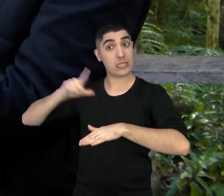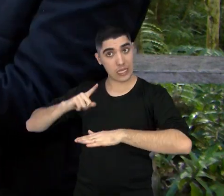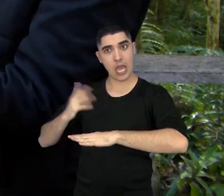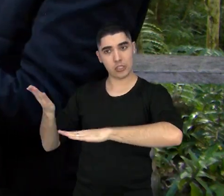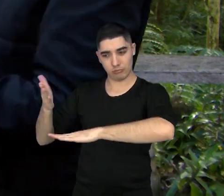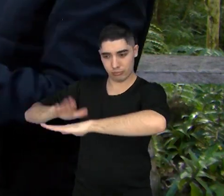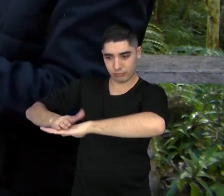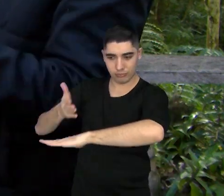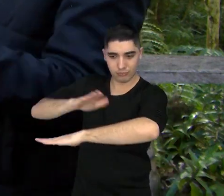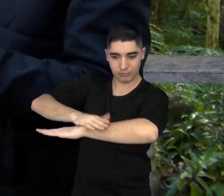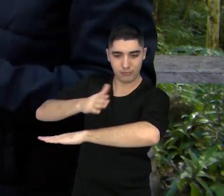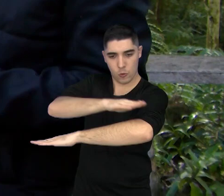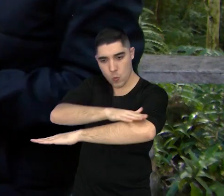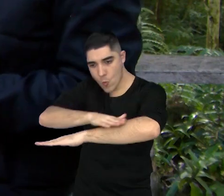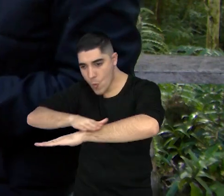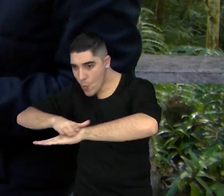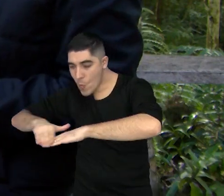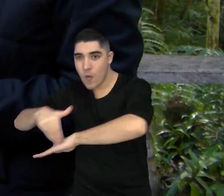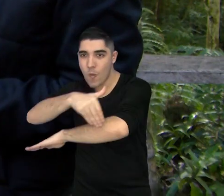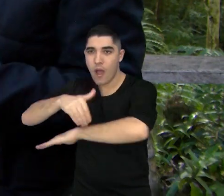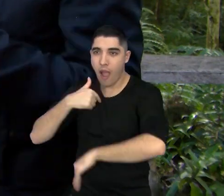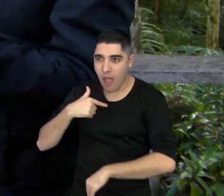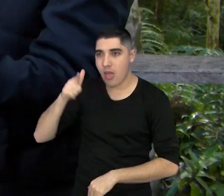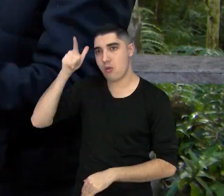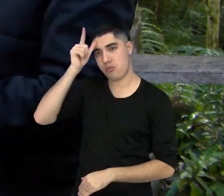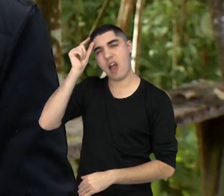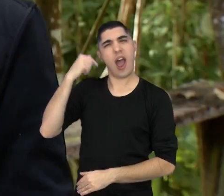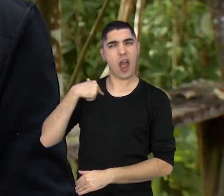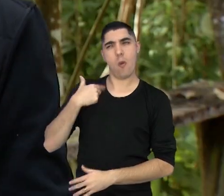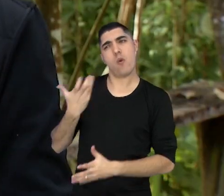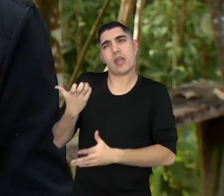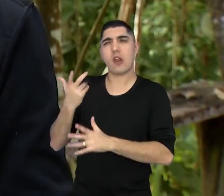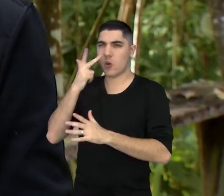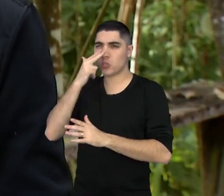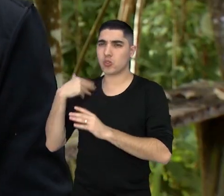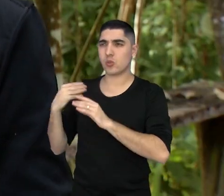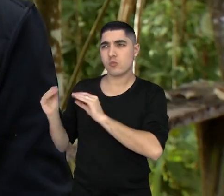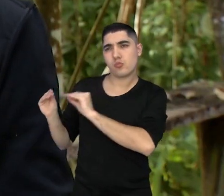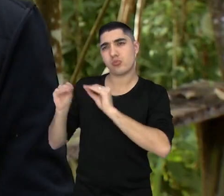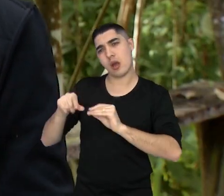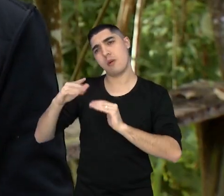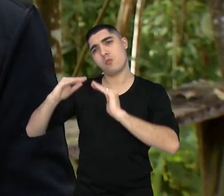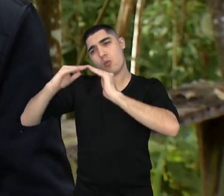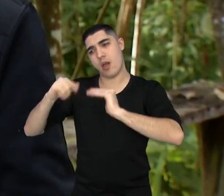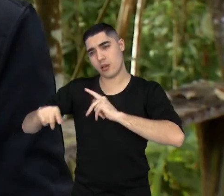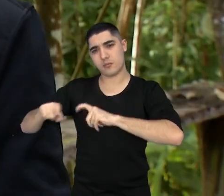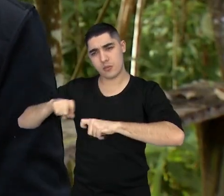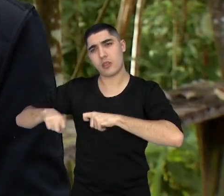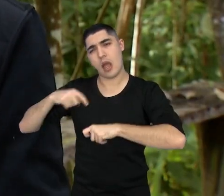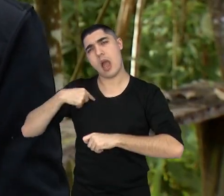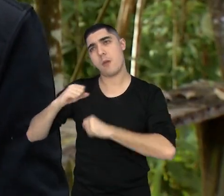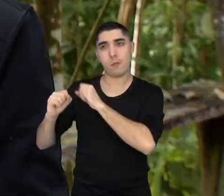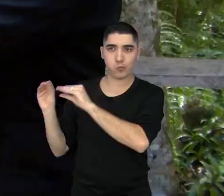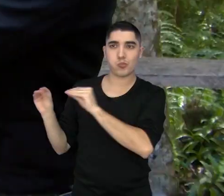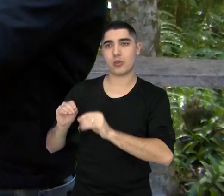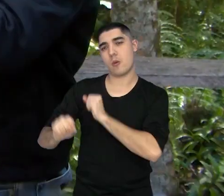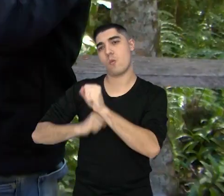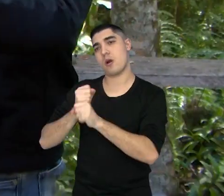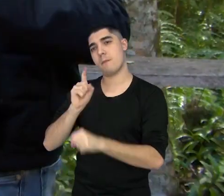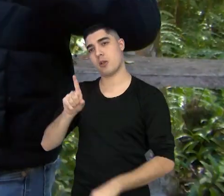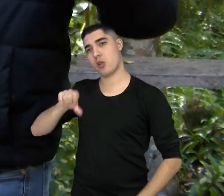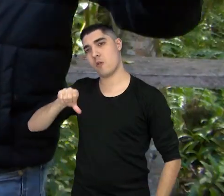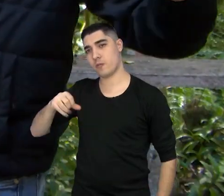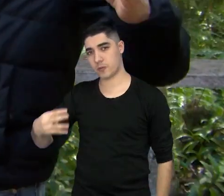estava asfaltada. Eu falei assim, agora chegou o momento para começar, para vir assumir o trabalho na fazenda. Foi quando eu vim, então, em 94.